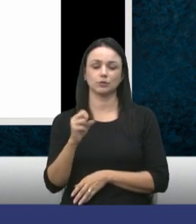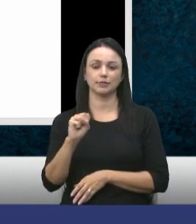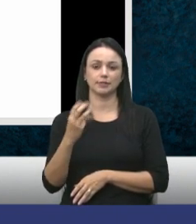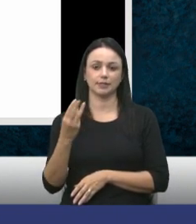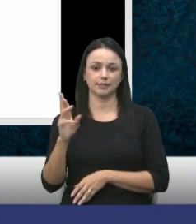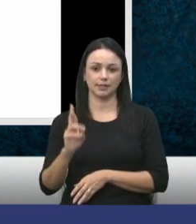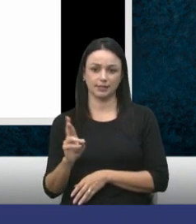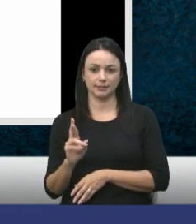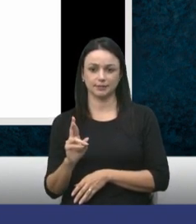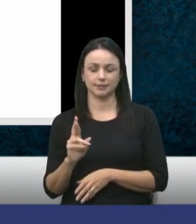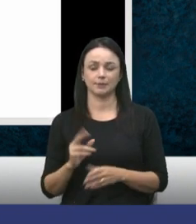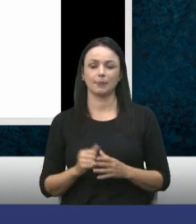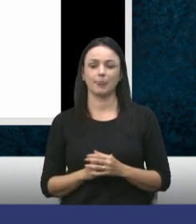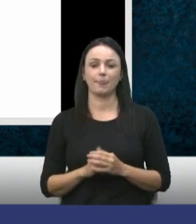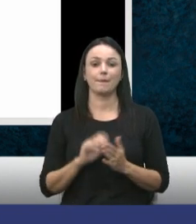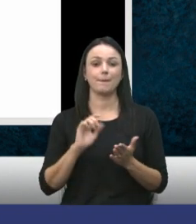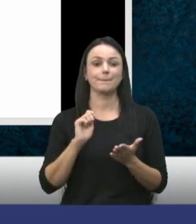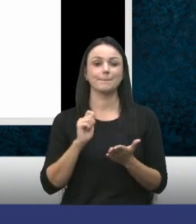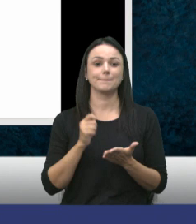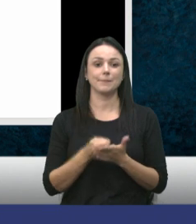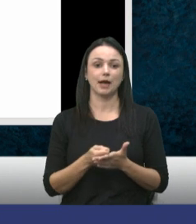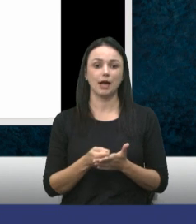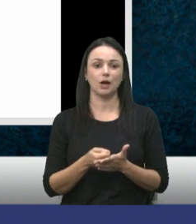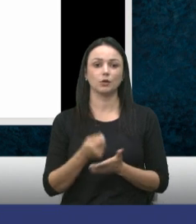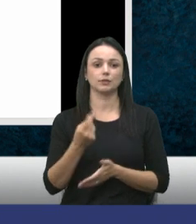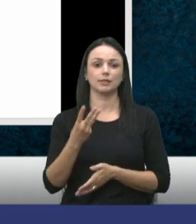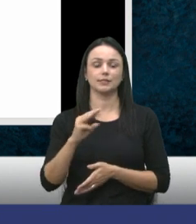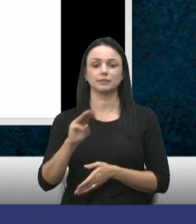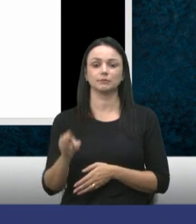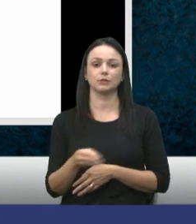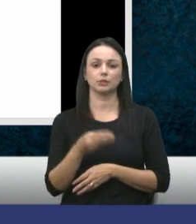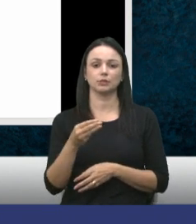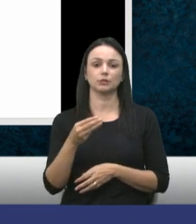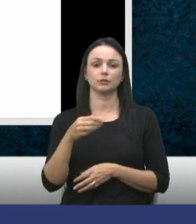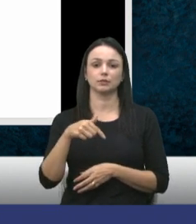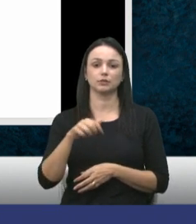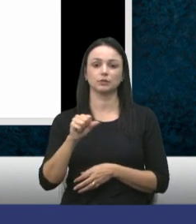15.430.283 e pago R$